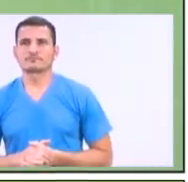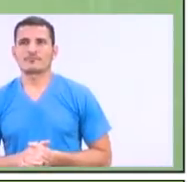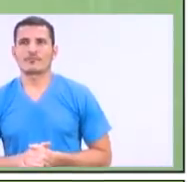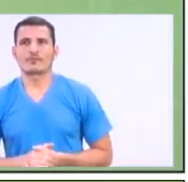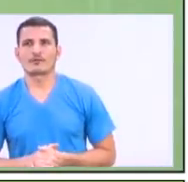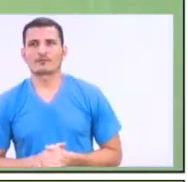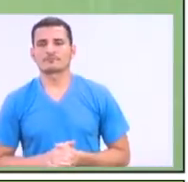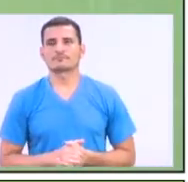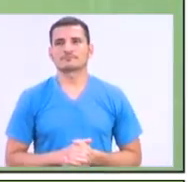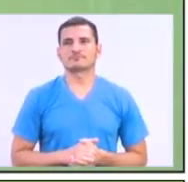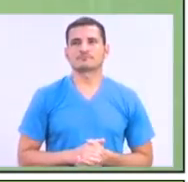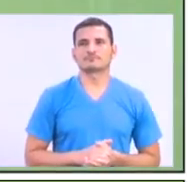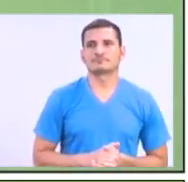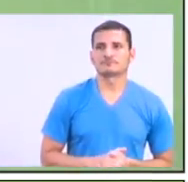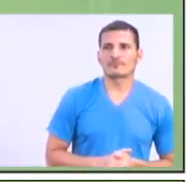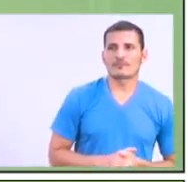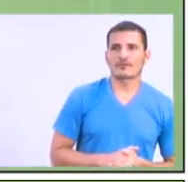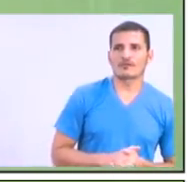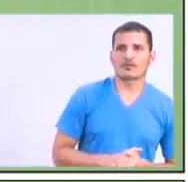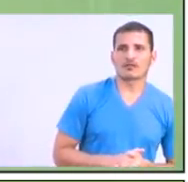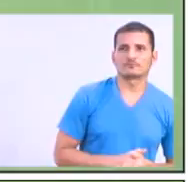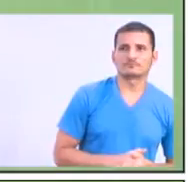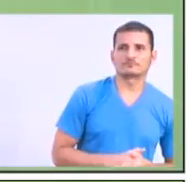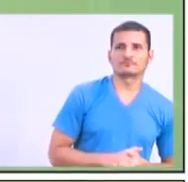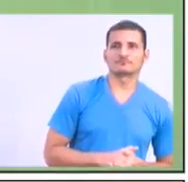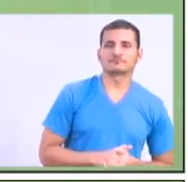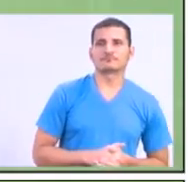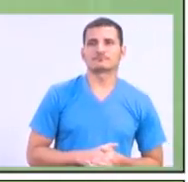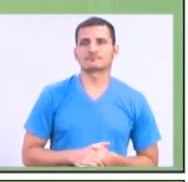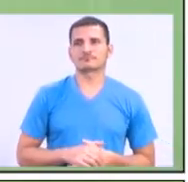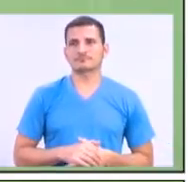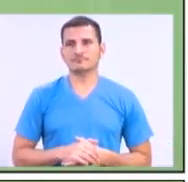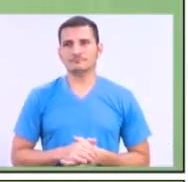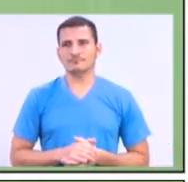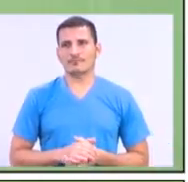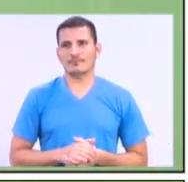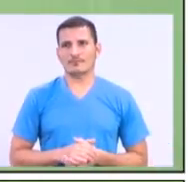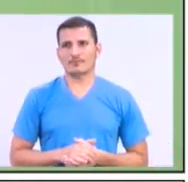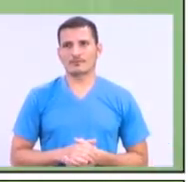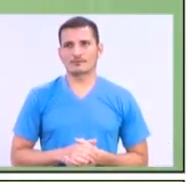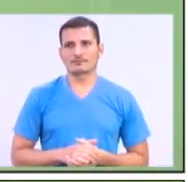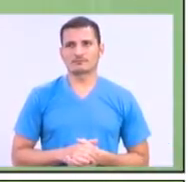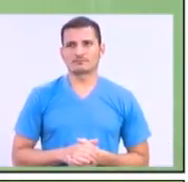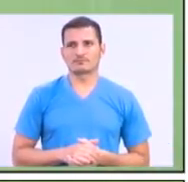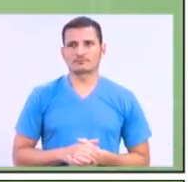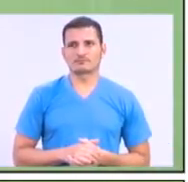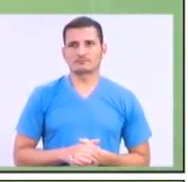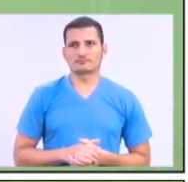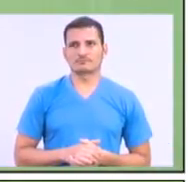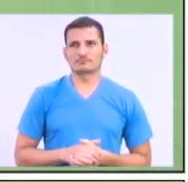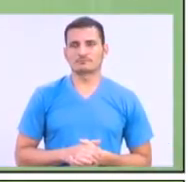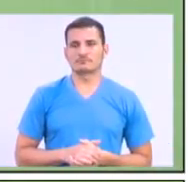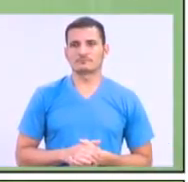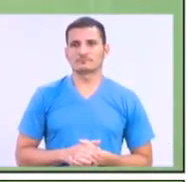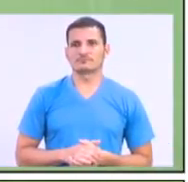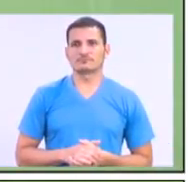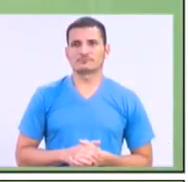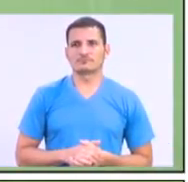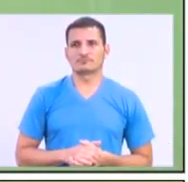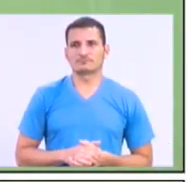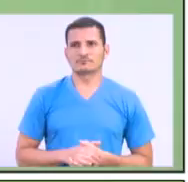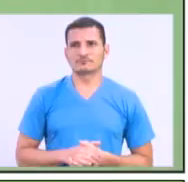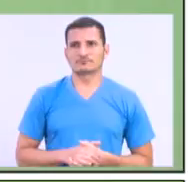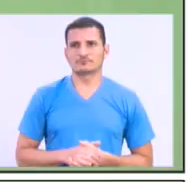de comandos que vai atender a essa condição inicial. Caso essa condição dentro